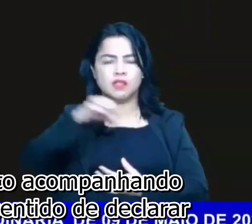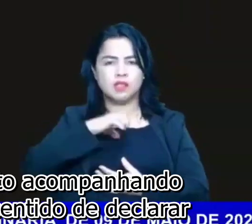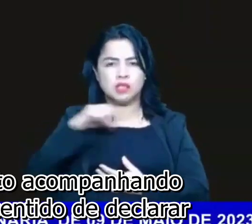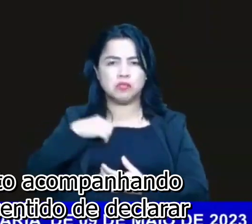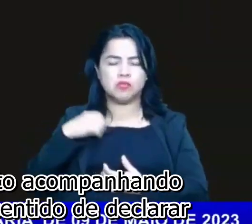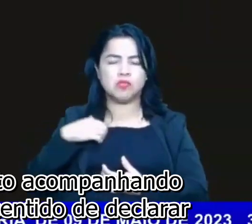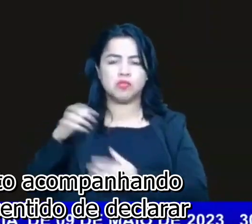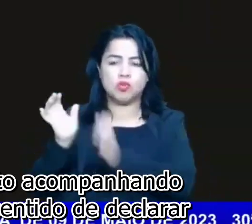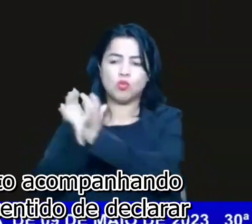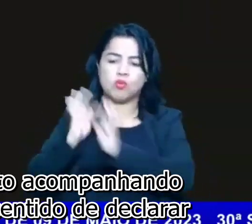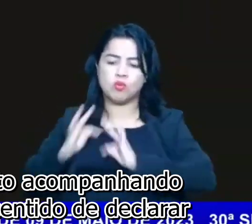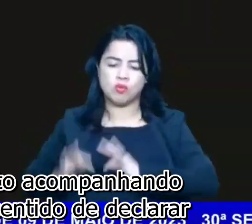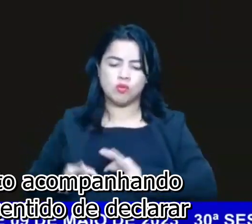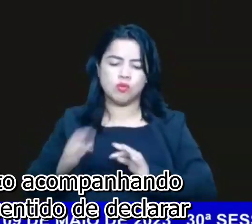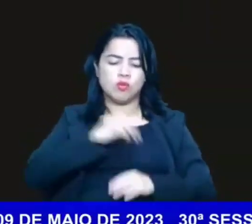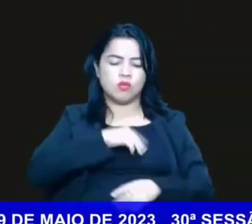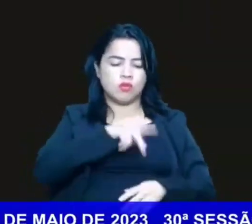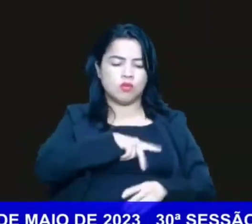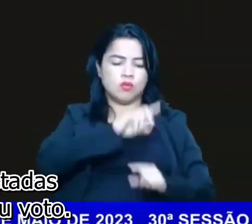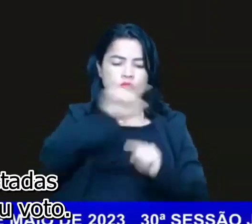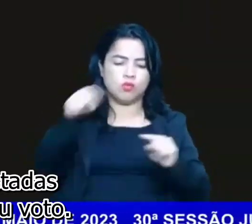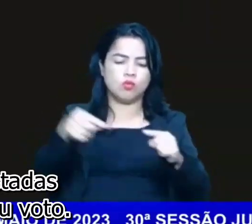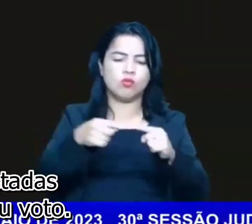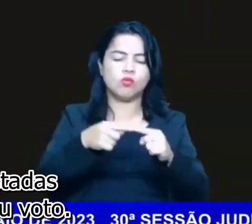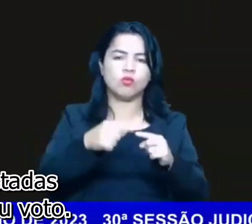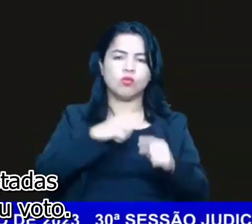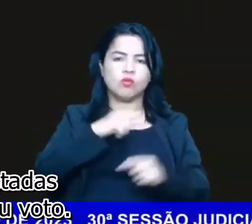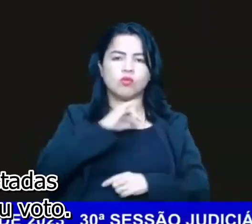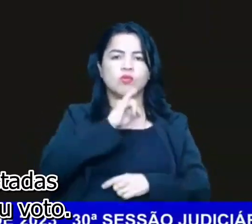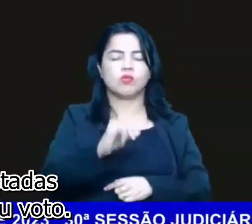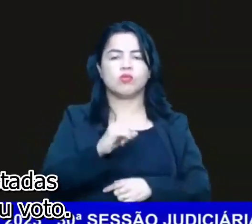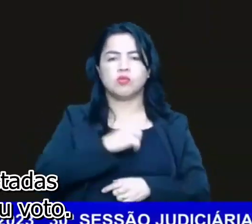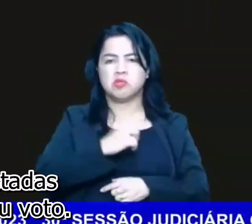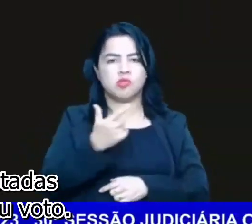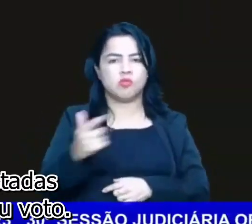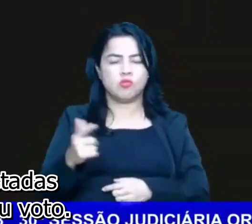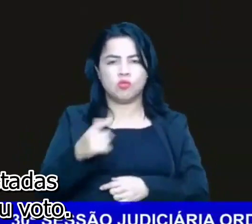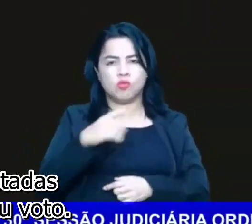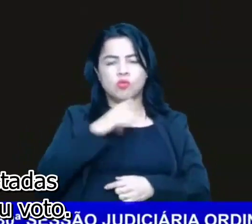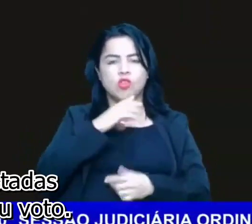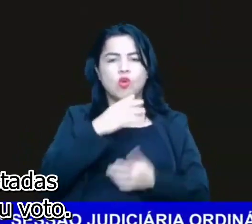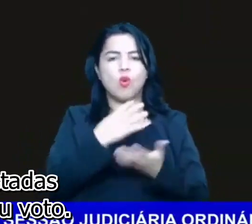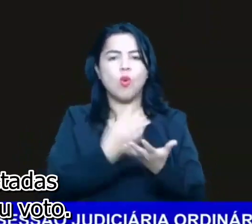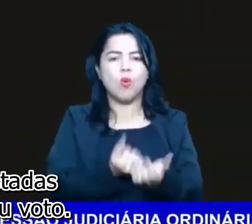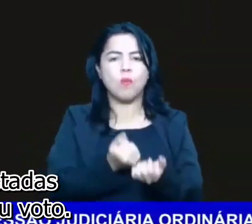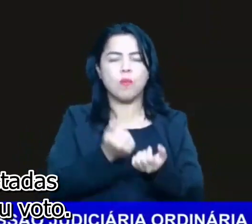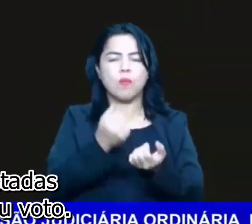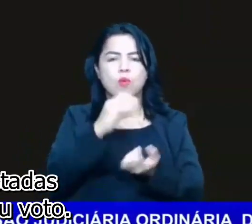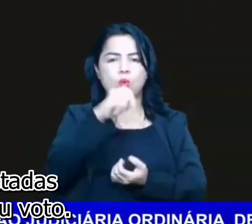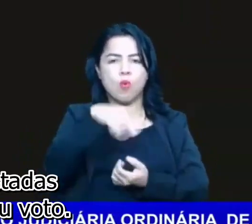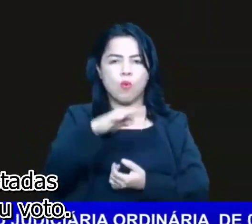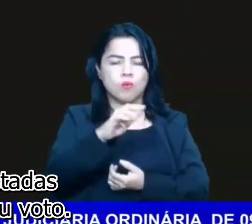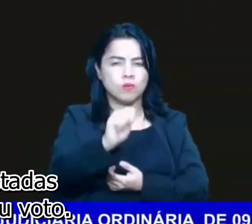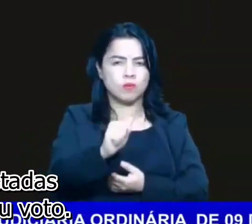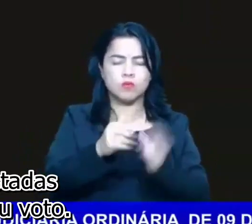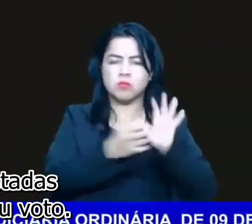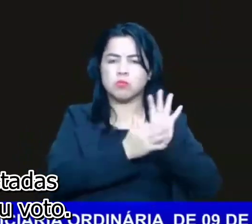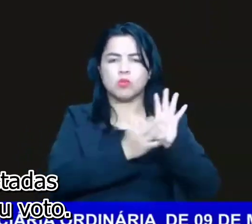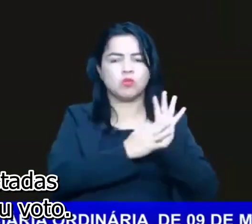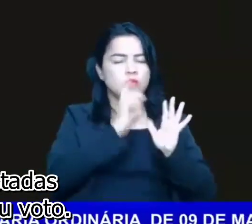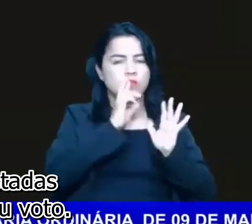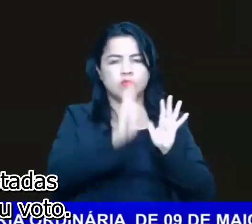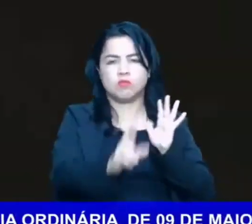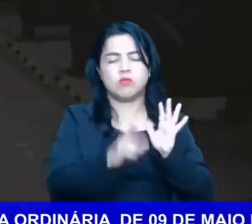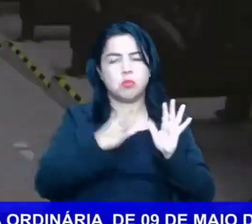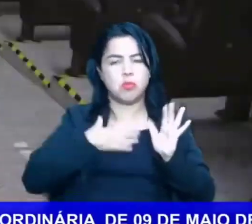na SEP quanto o Ministério Público Eleitoral no sentido de declarar como contas não prestadas, julgar não prestadas as contas do candidato em